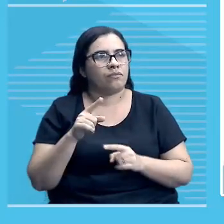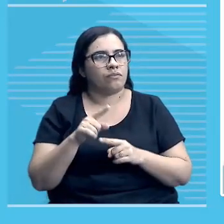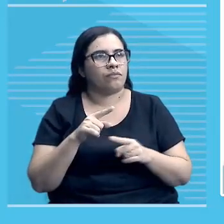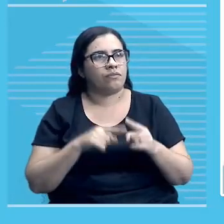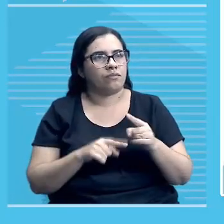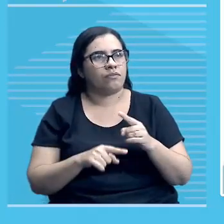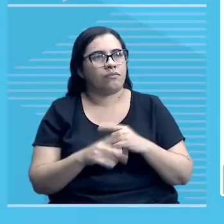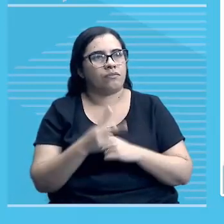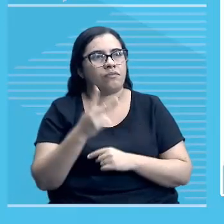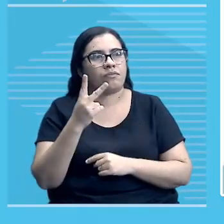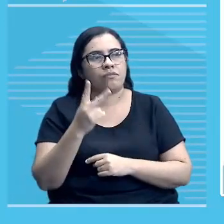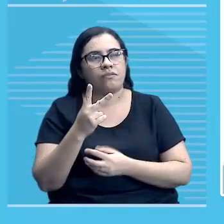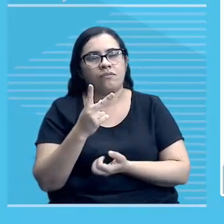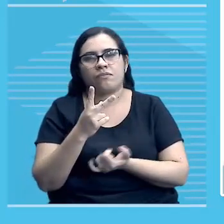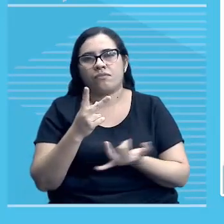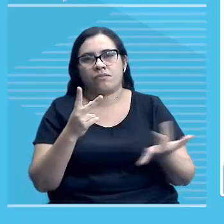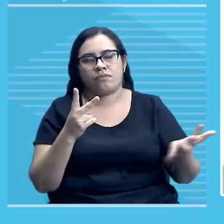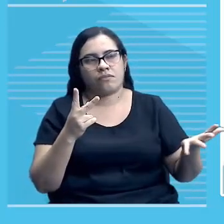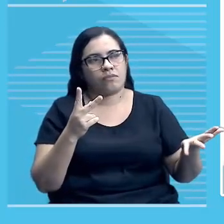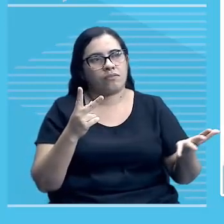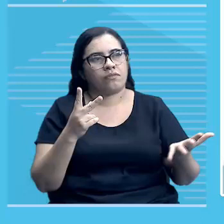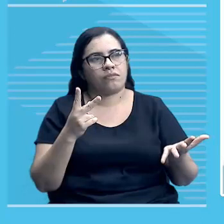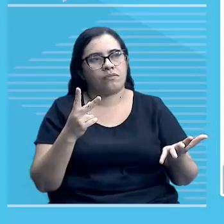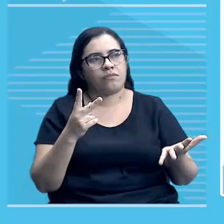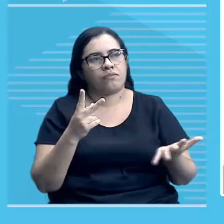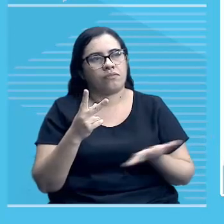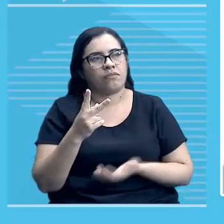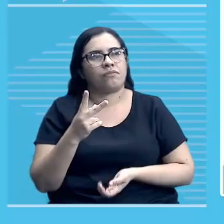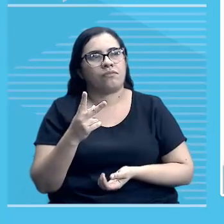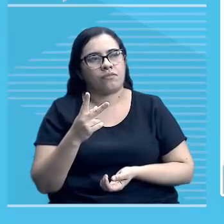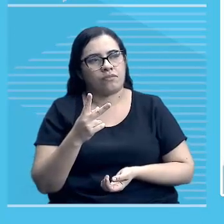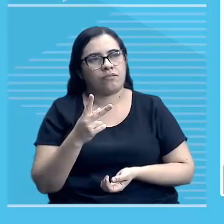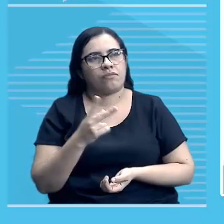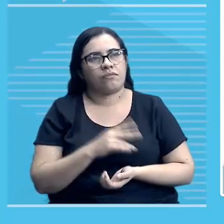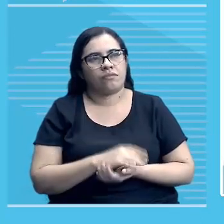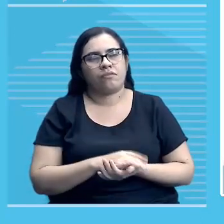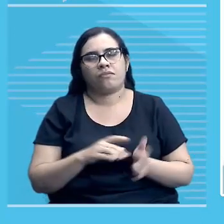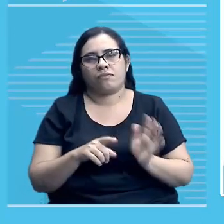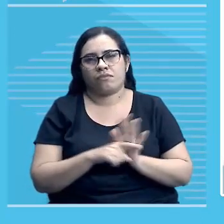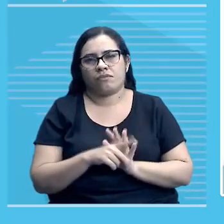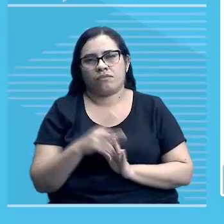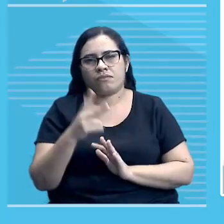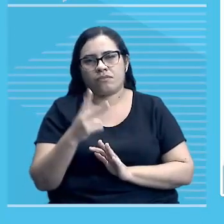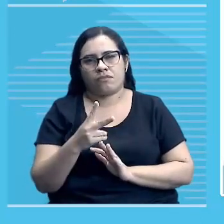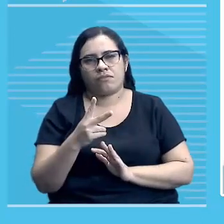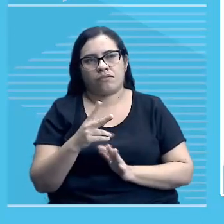dividido por 2, dá menos 2.